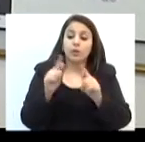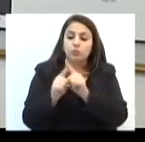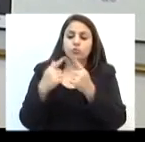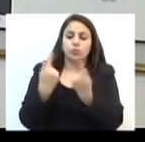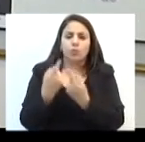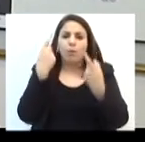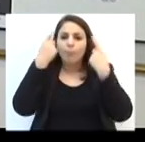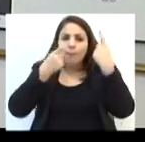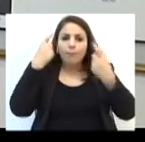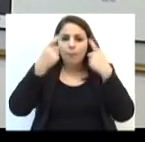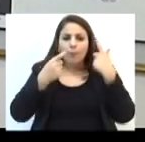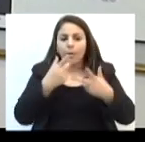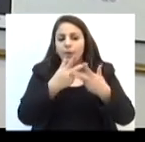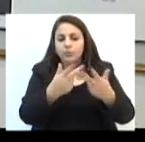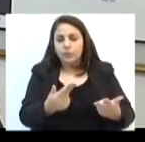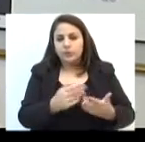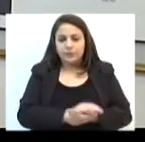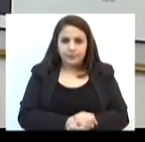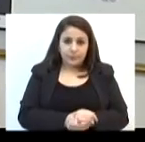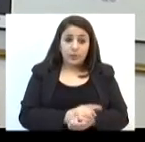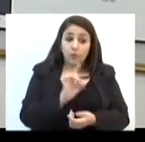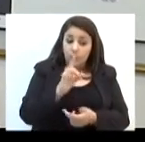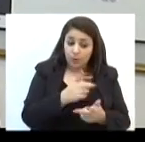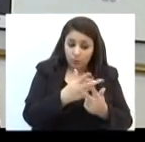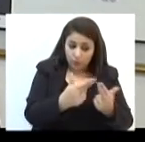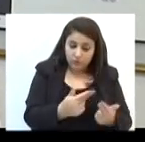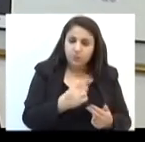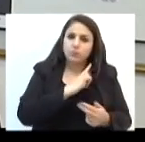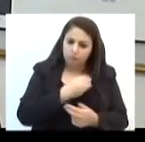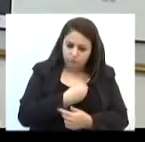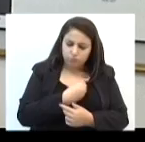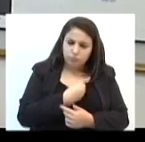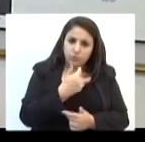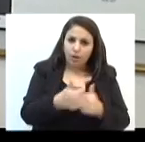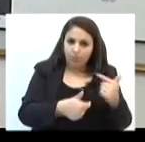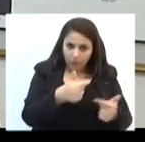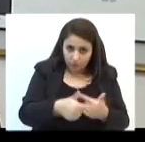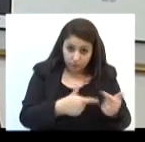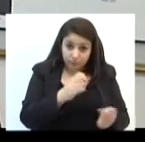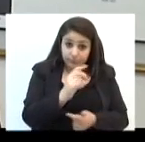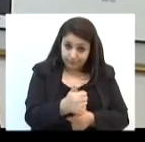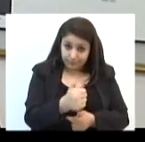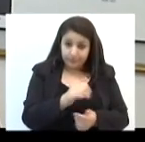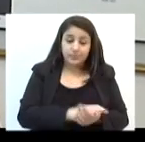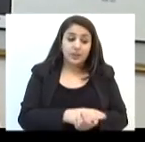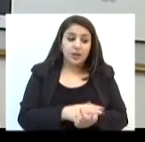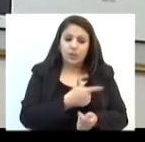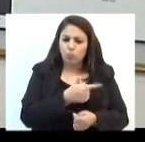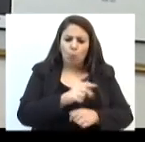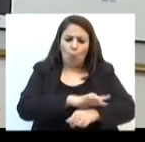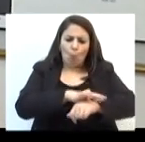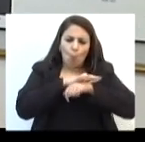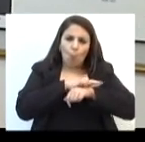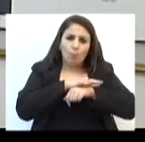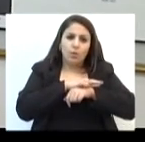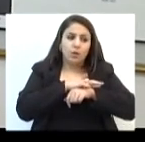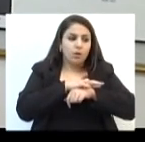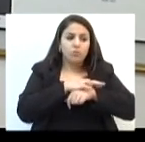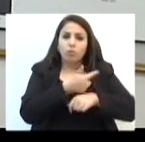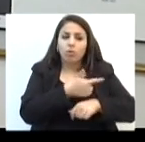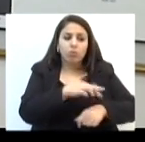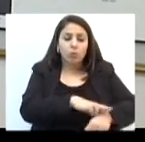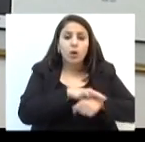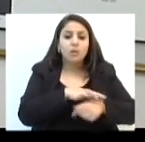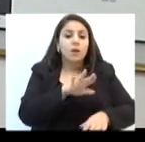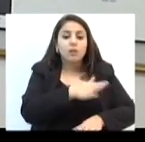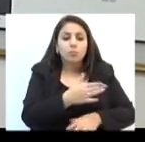Porque o gestor tem que se preocupar com isso. Uma coisa é você estar no seu trabalho com aquela insegurança da